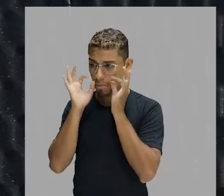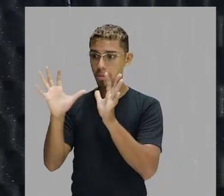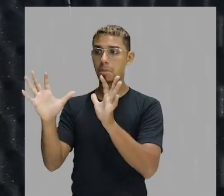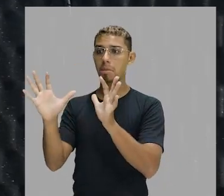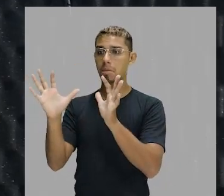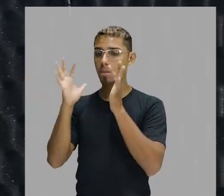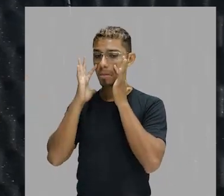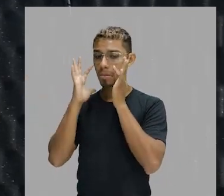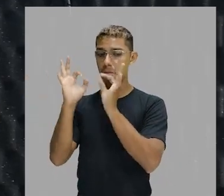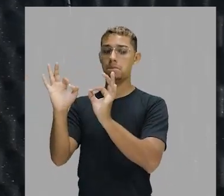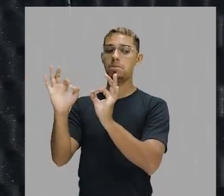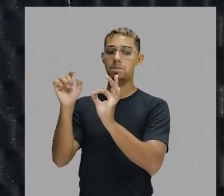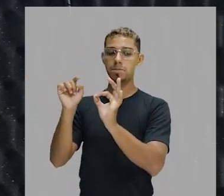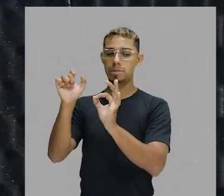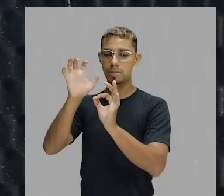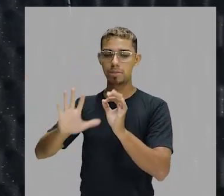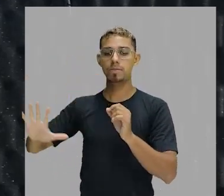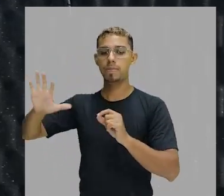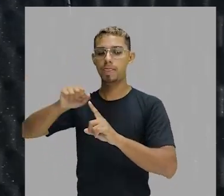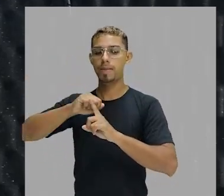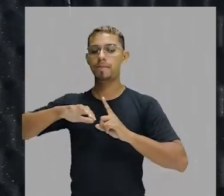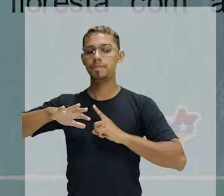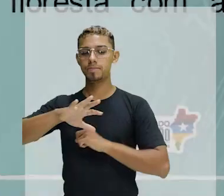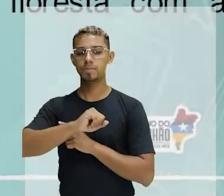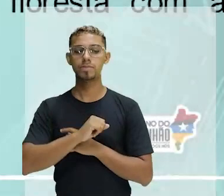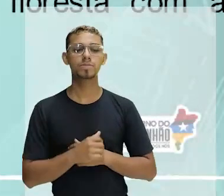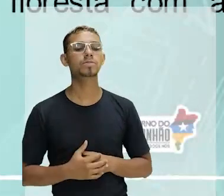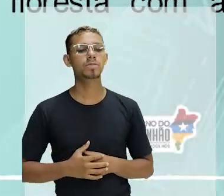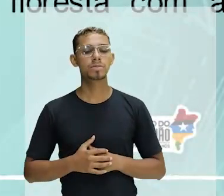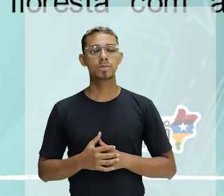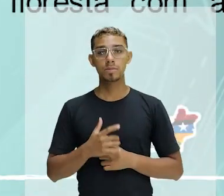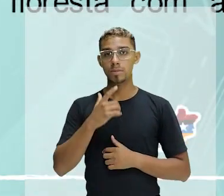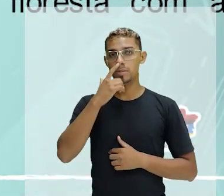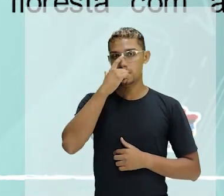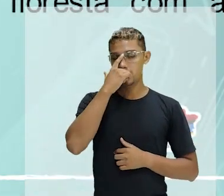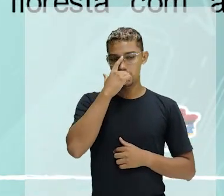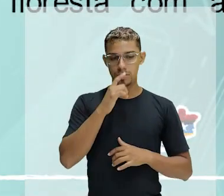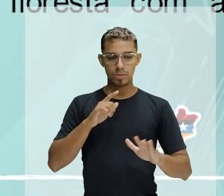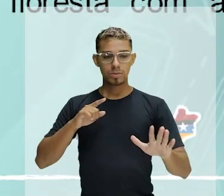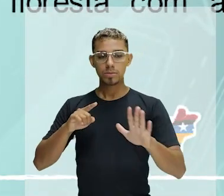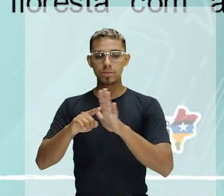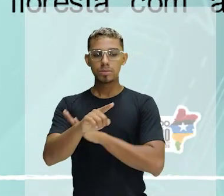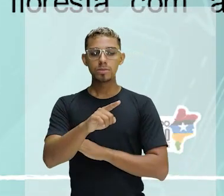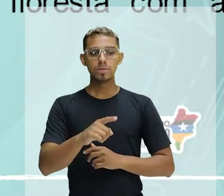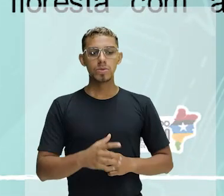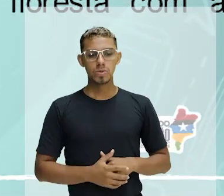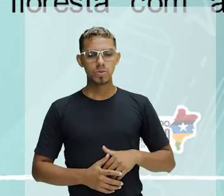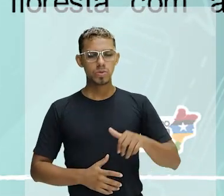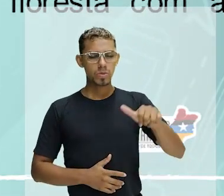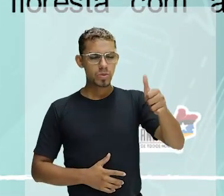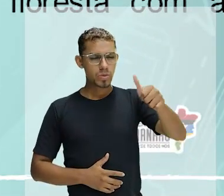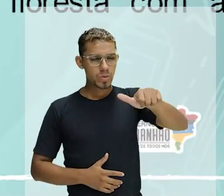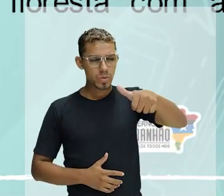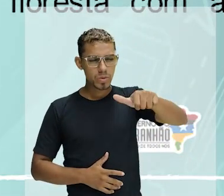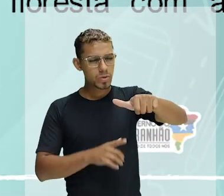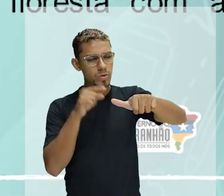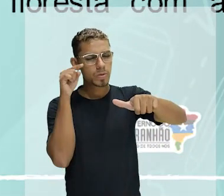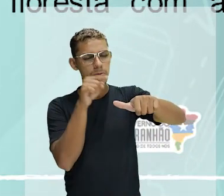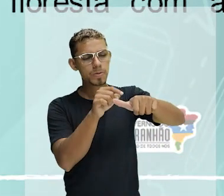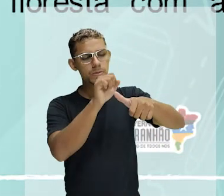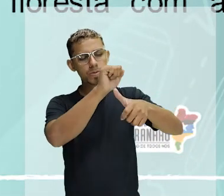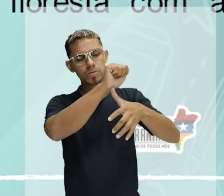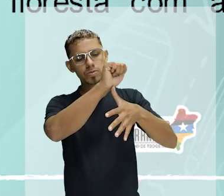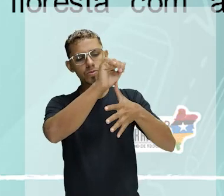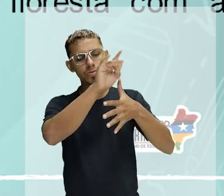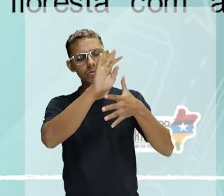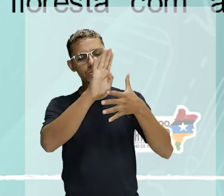maneira geral. E aí a questão ela te pergunta, né, tomando por base esse conhecimento, analise as afirmativas abaixo